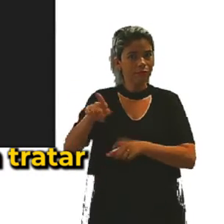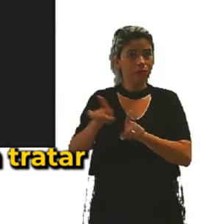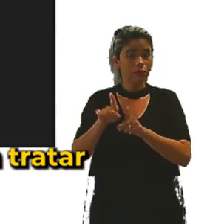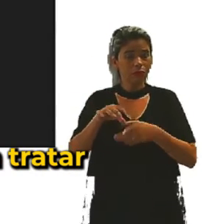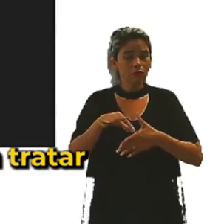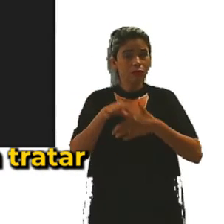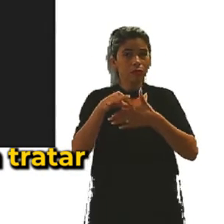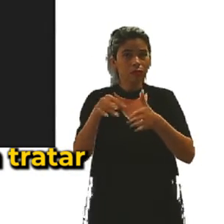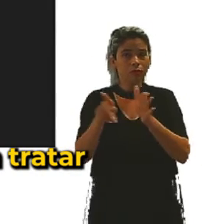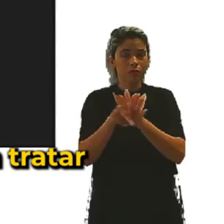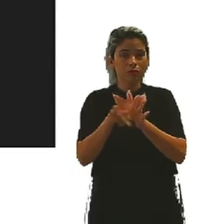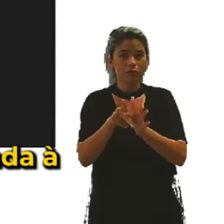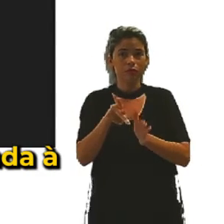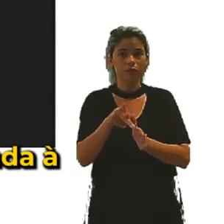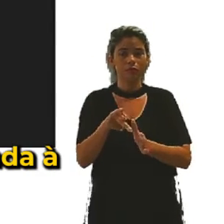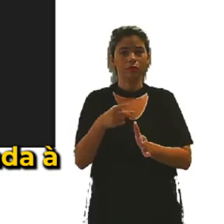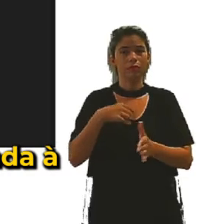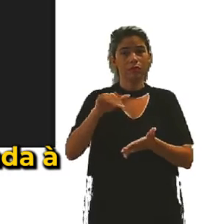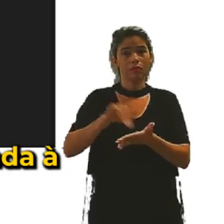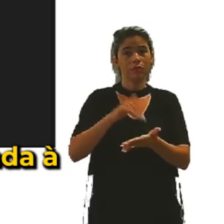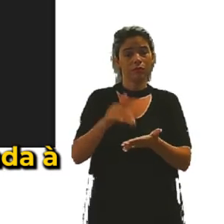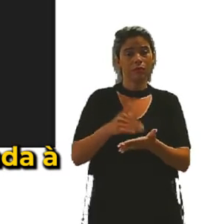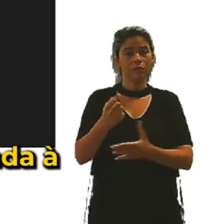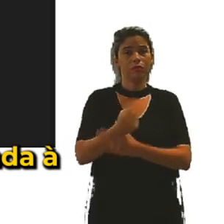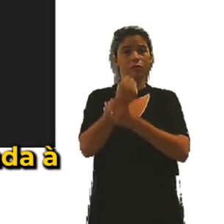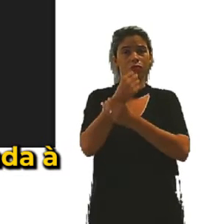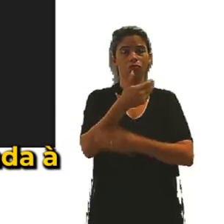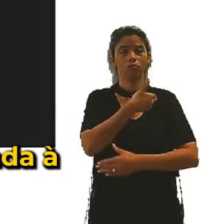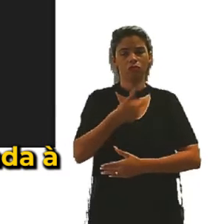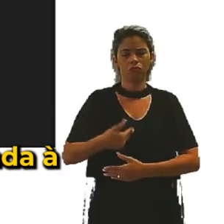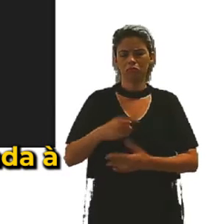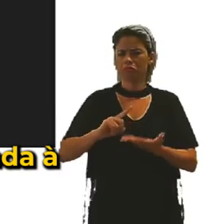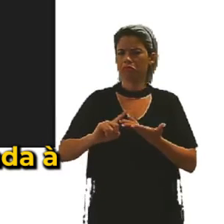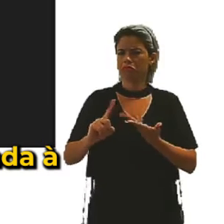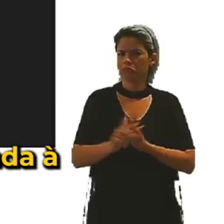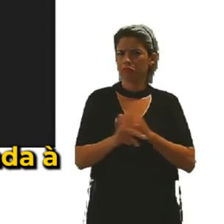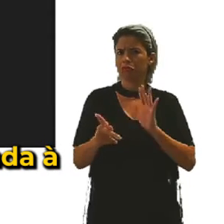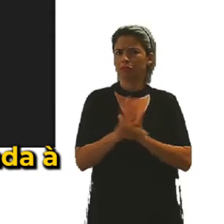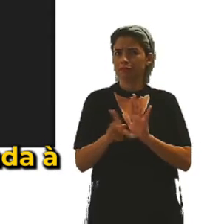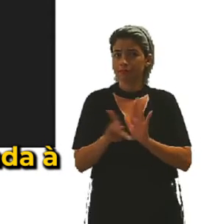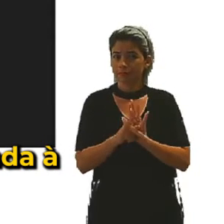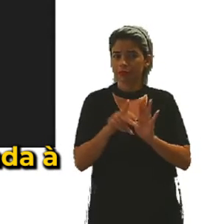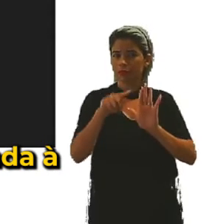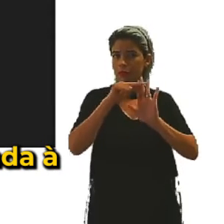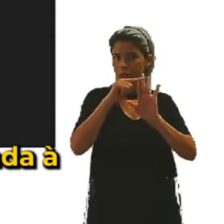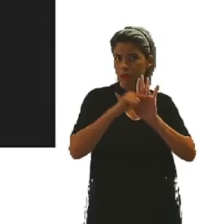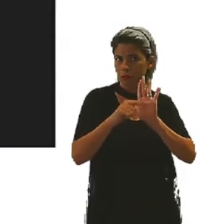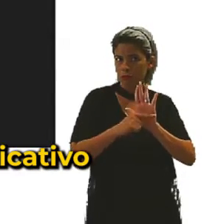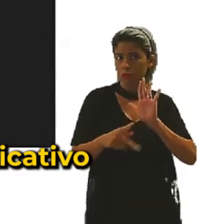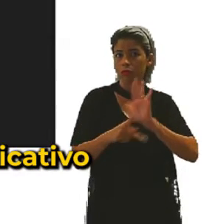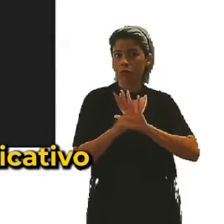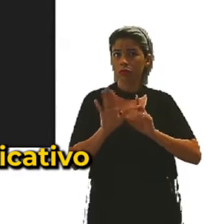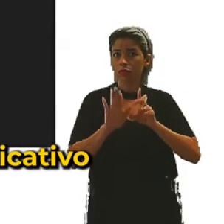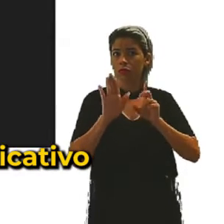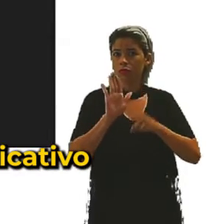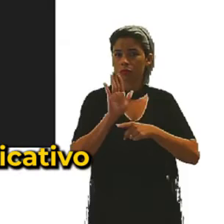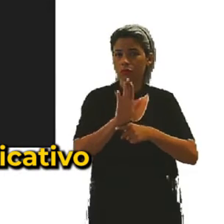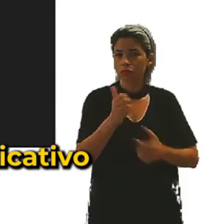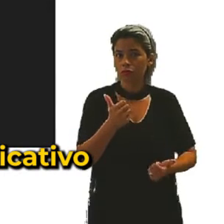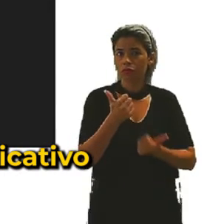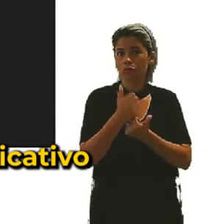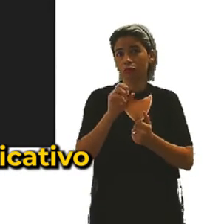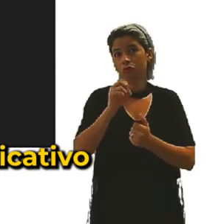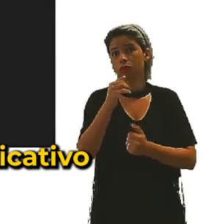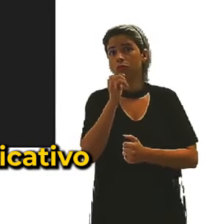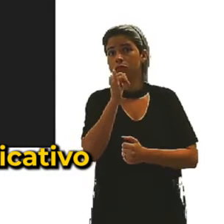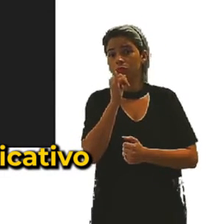para a Secretaria de Segurança Pública com vários programas de tecnologia voltada à efetividade das protetivas, como tornozeleiras